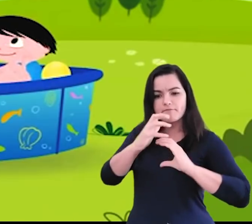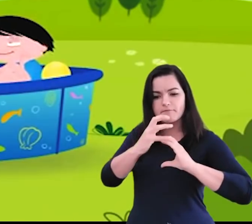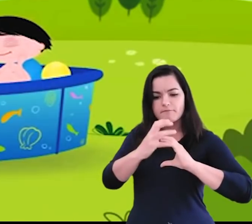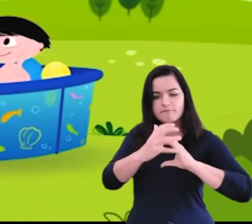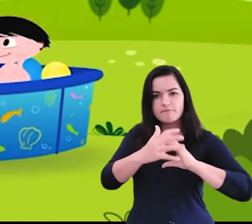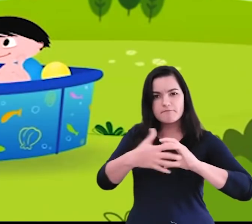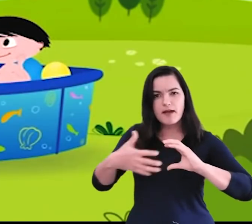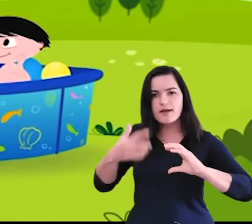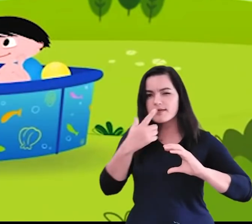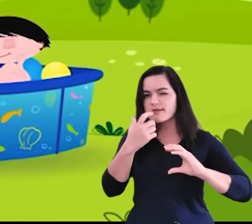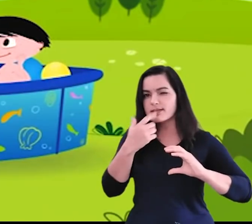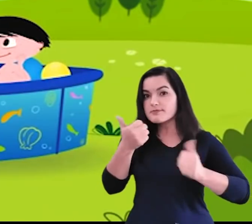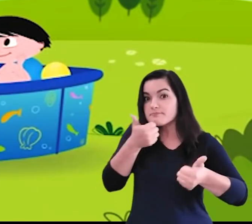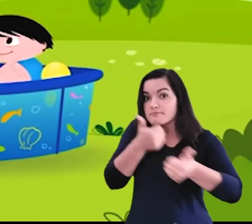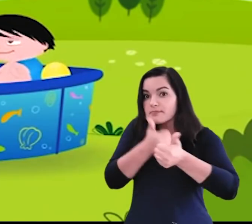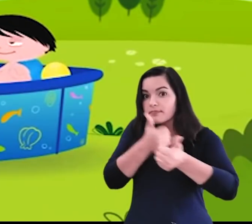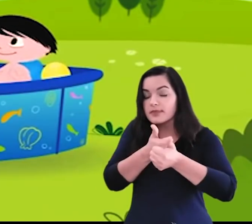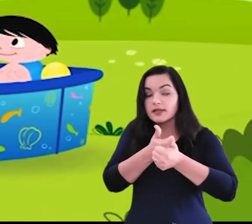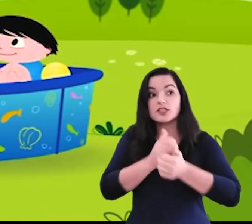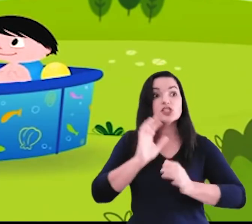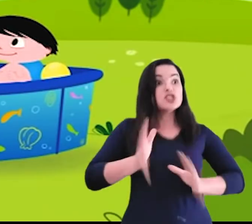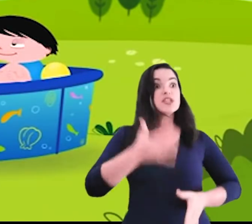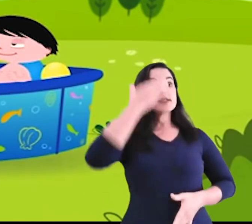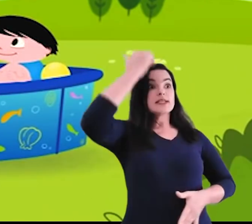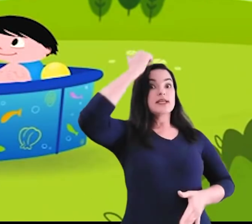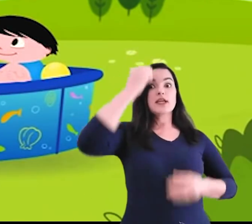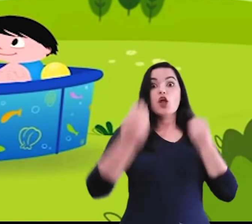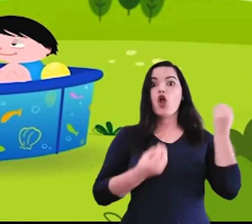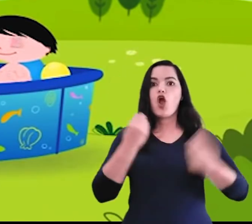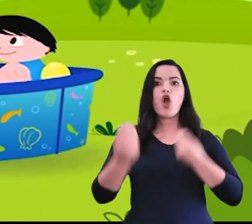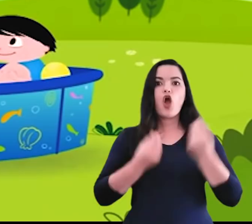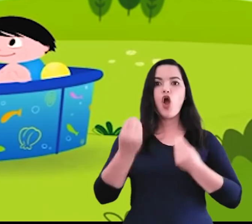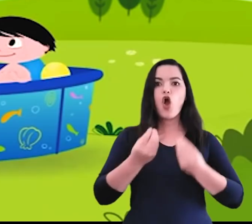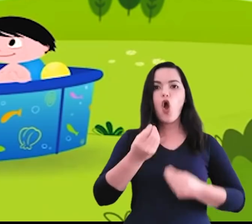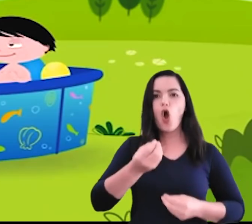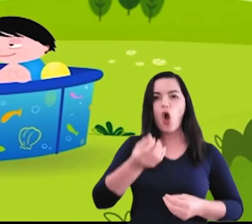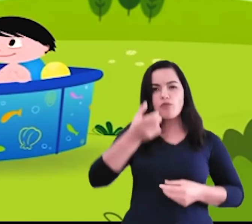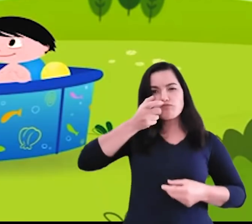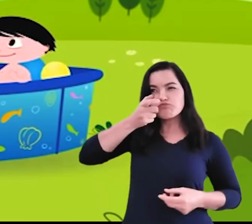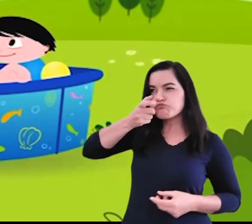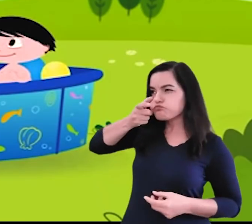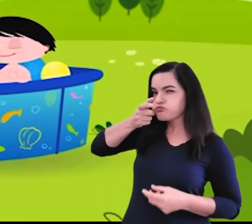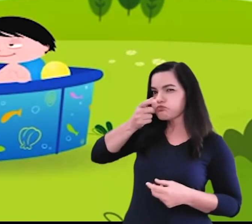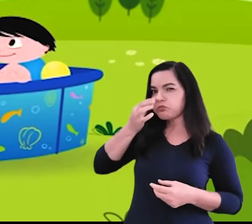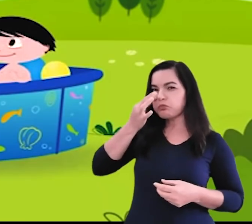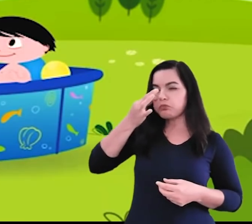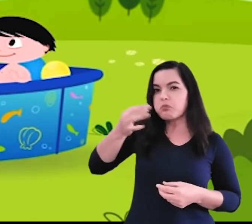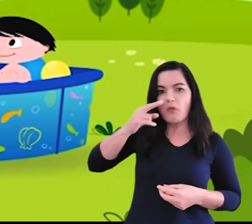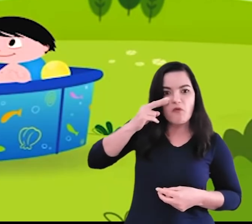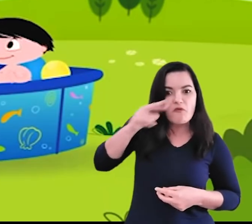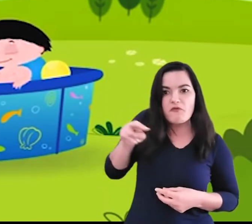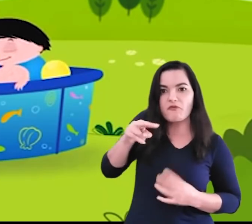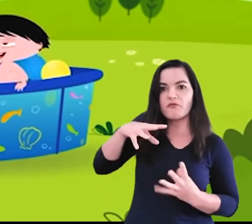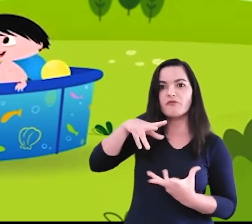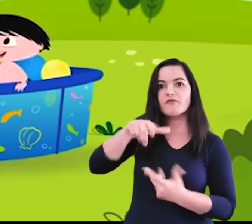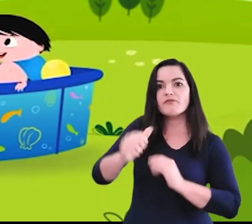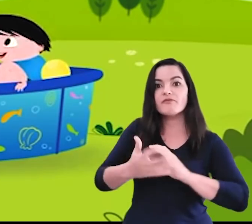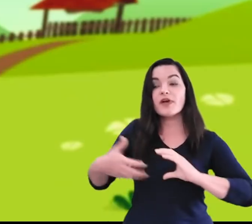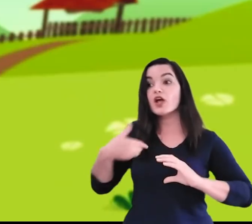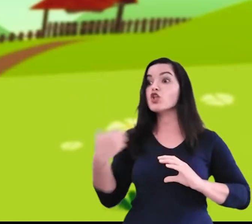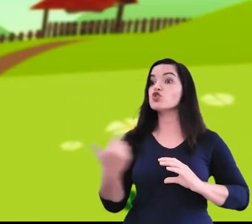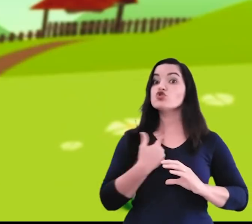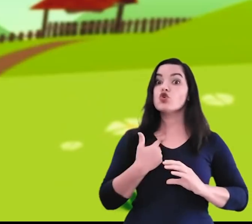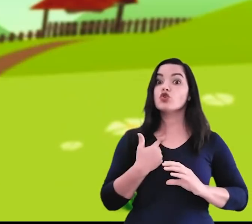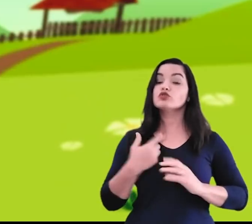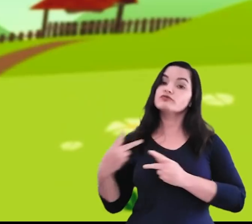Júpiter, Cláudio, já sei como a gente vai fazer essa super observação. Vamos nos secar e visitar o